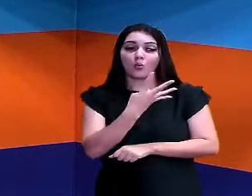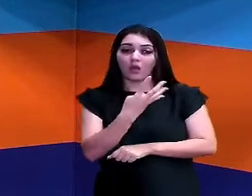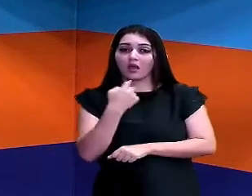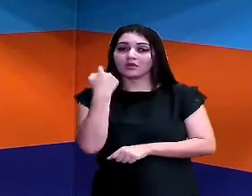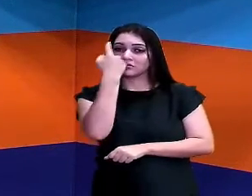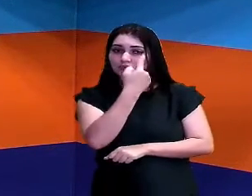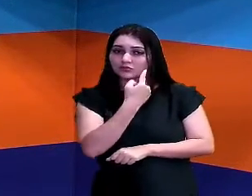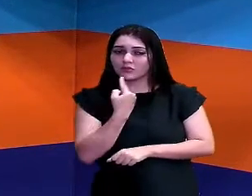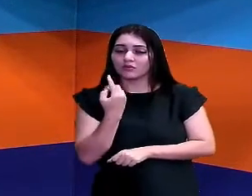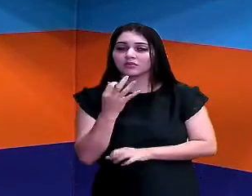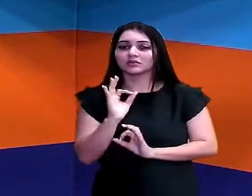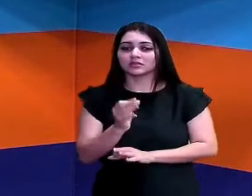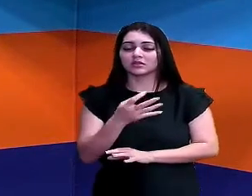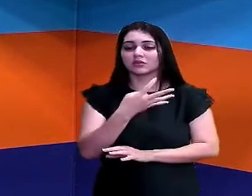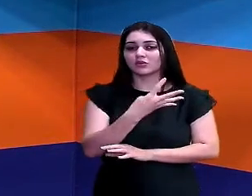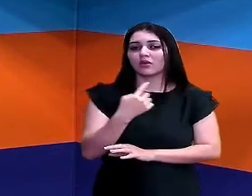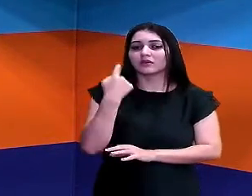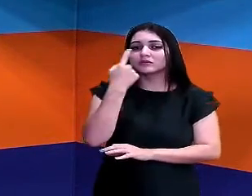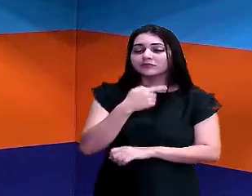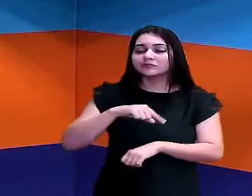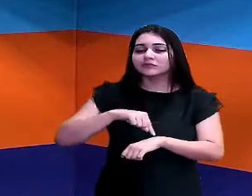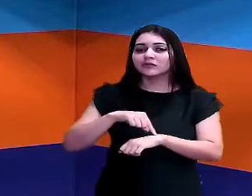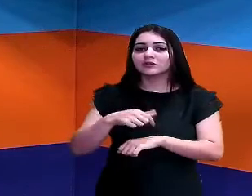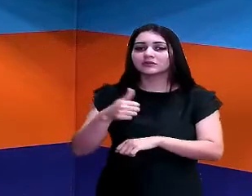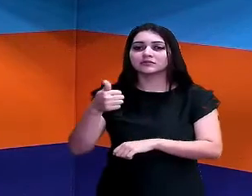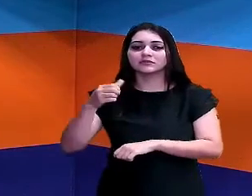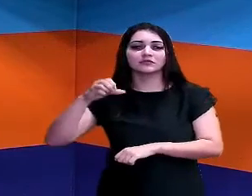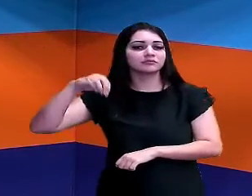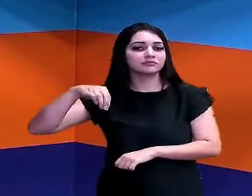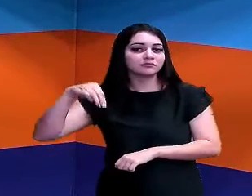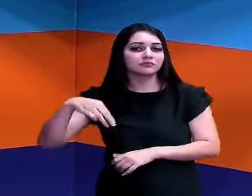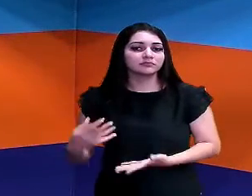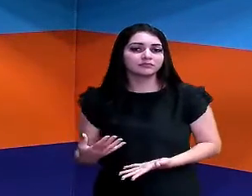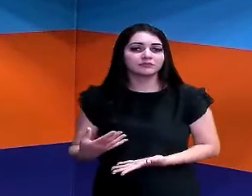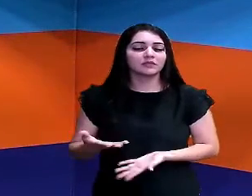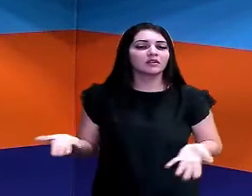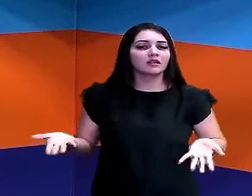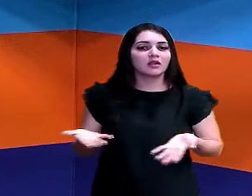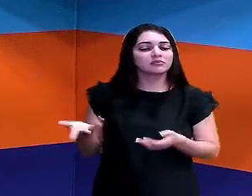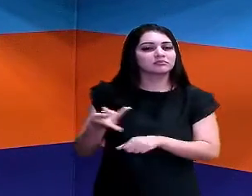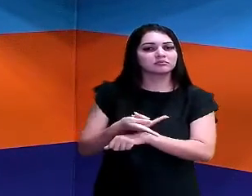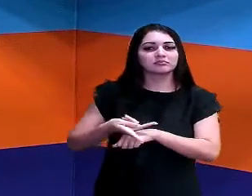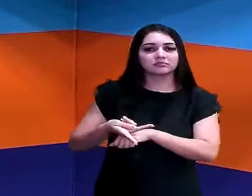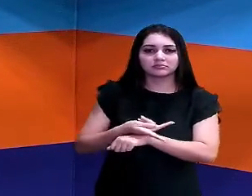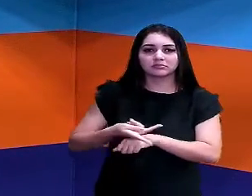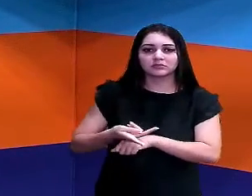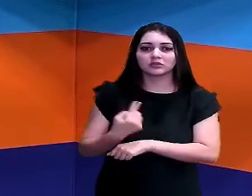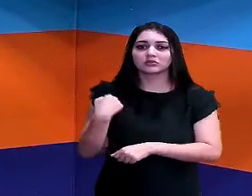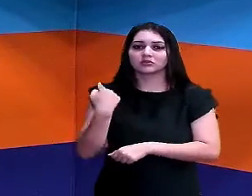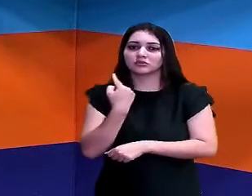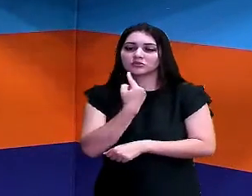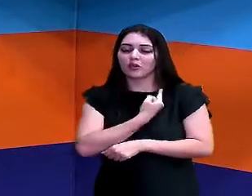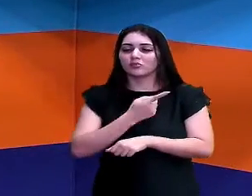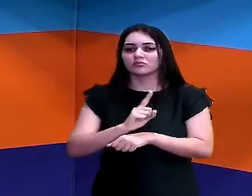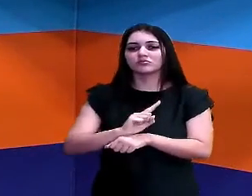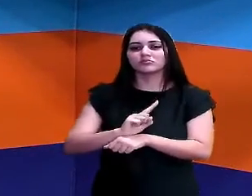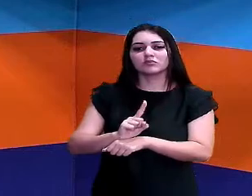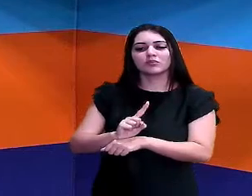tá? 4 horas e 10 minutos. Vamos lá procurar o nosso ponteirinho